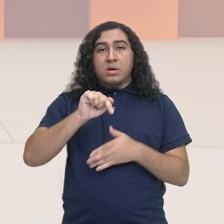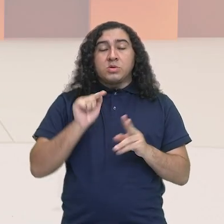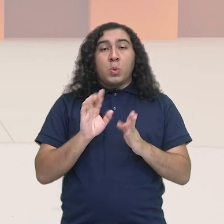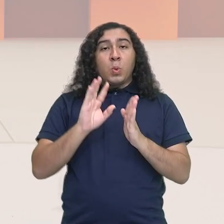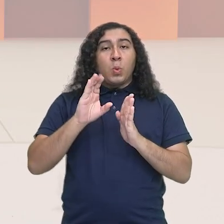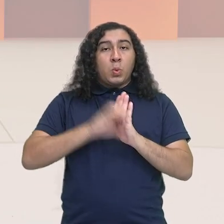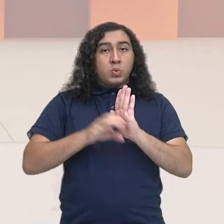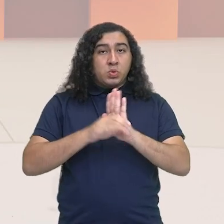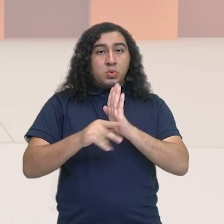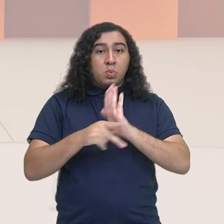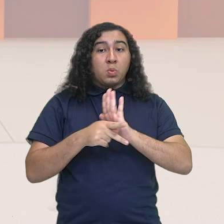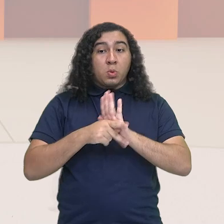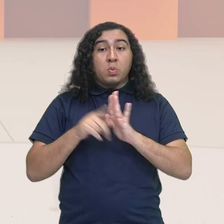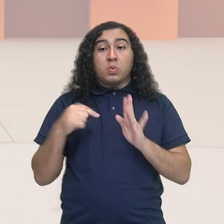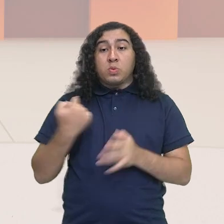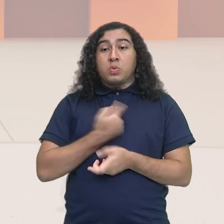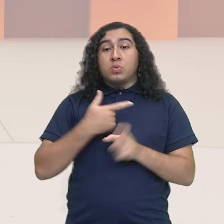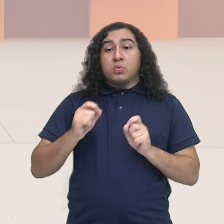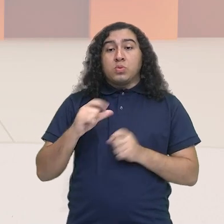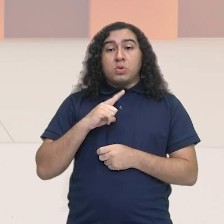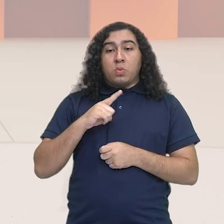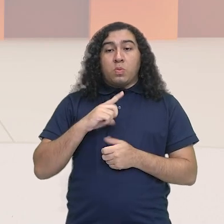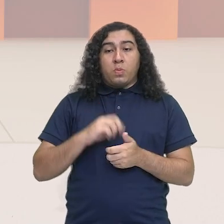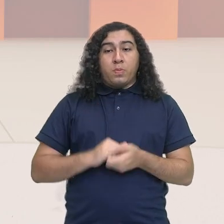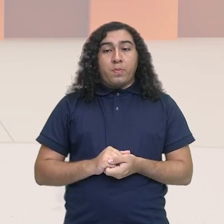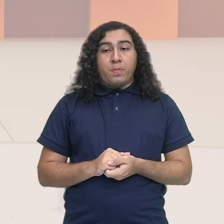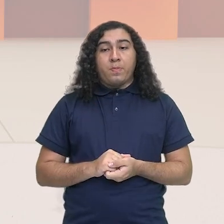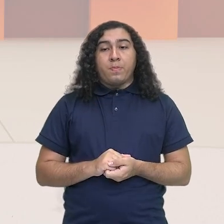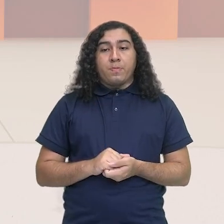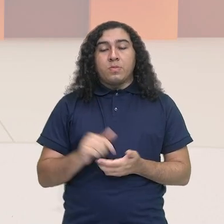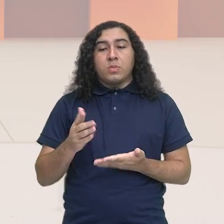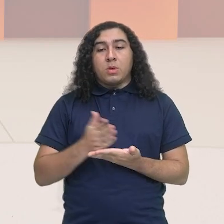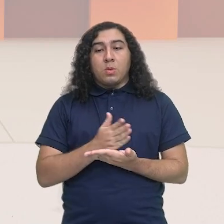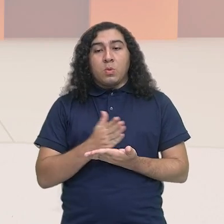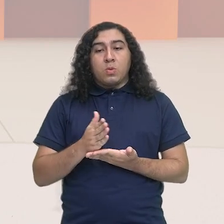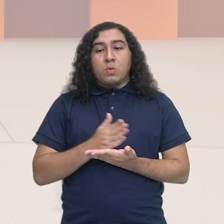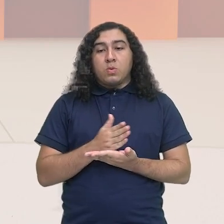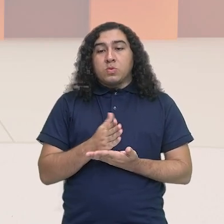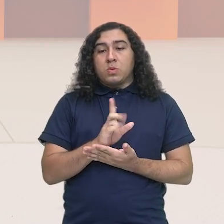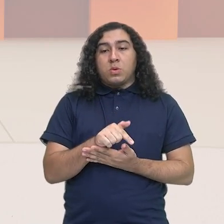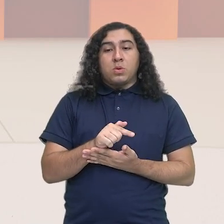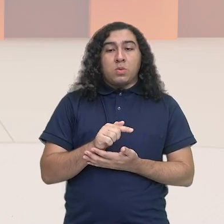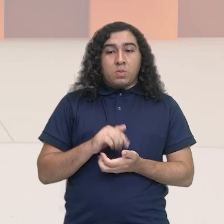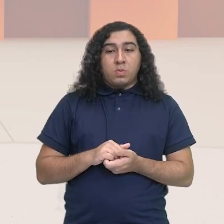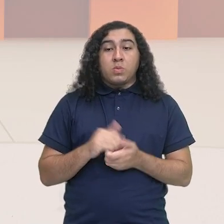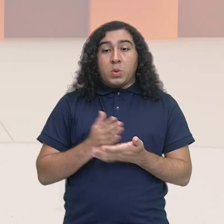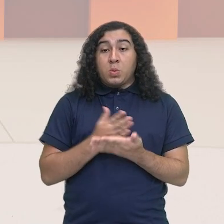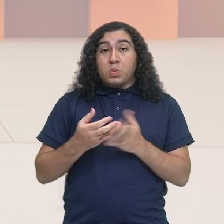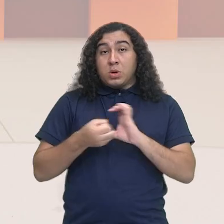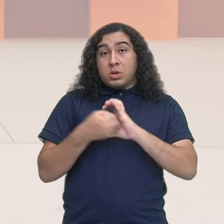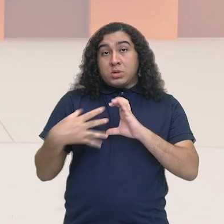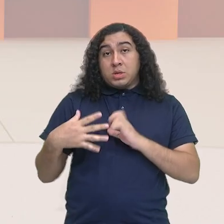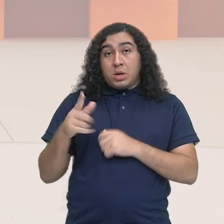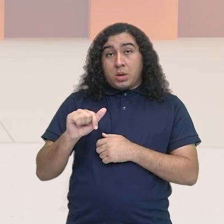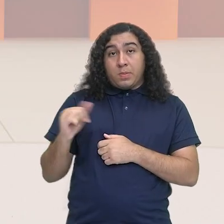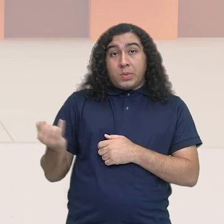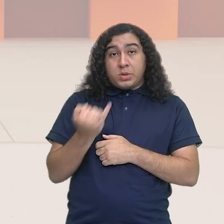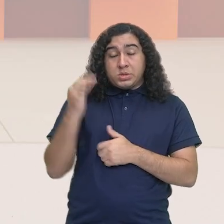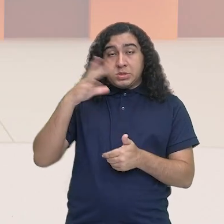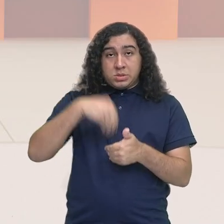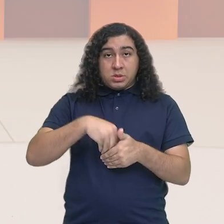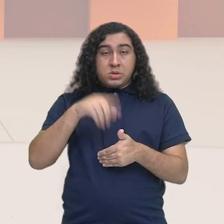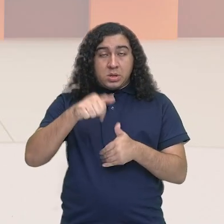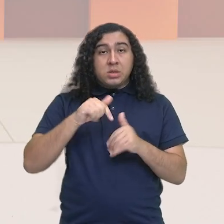da socialização, a gente tem alguns pontos que são importantes dentro desse